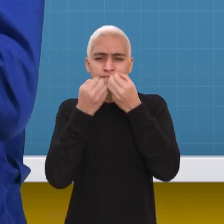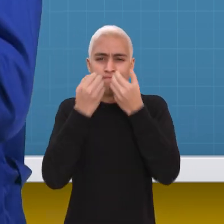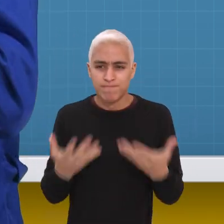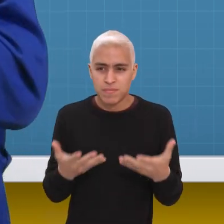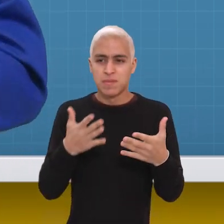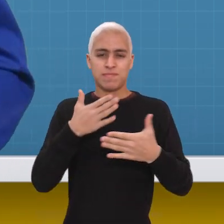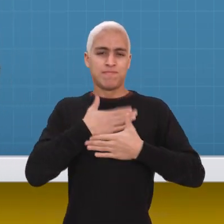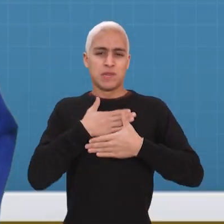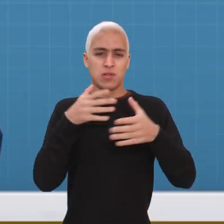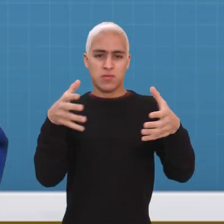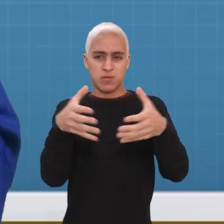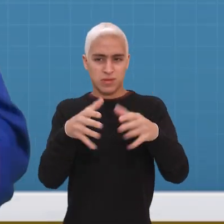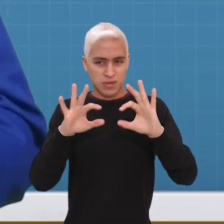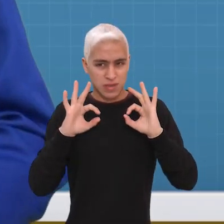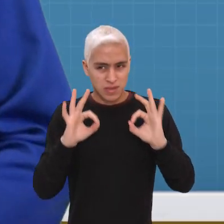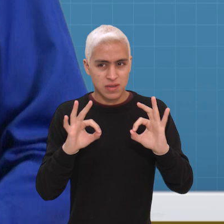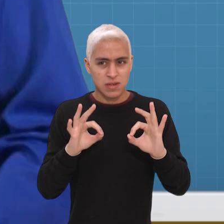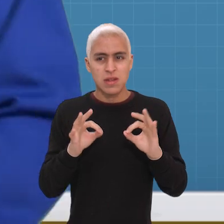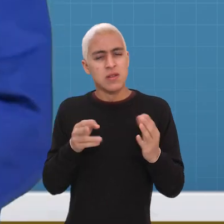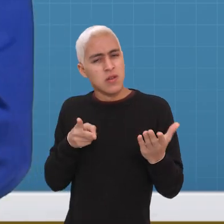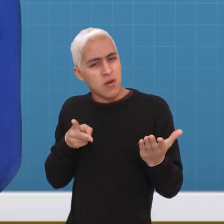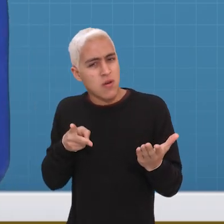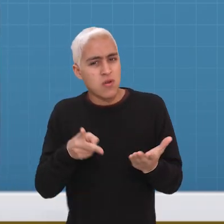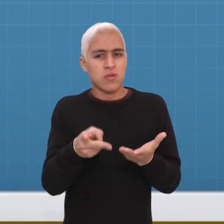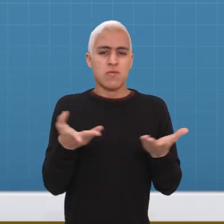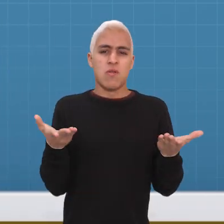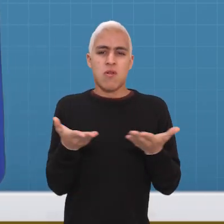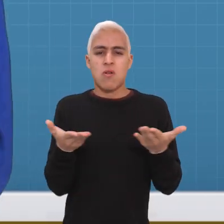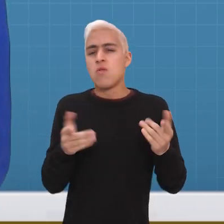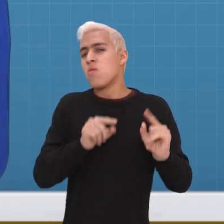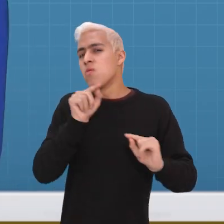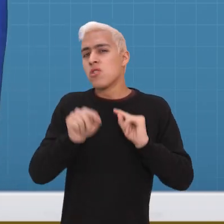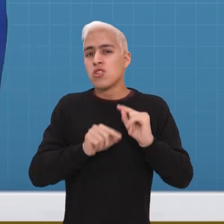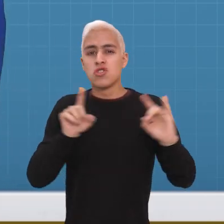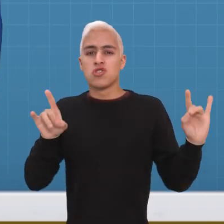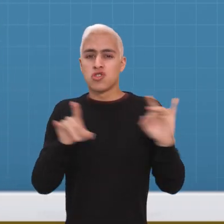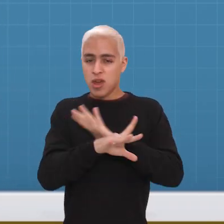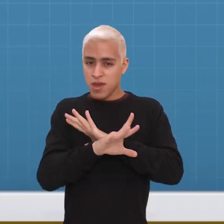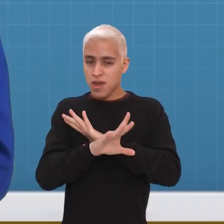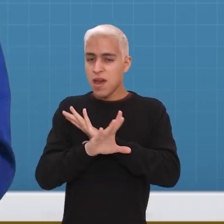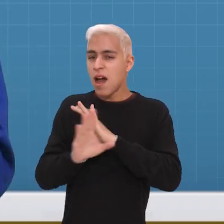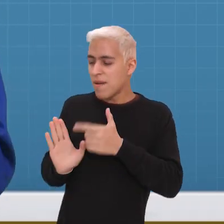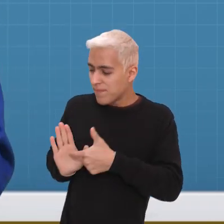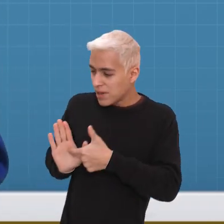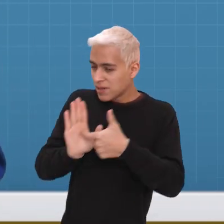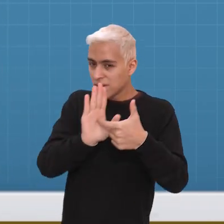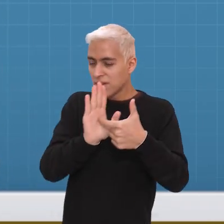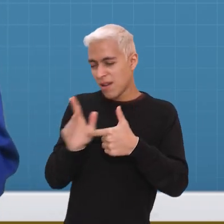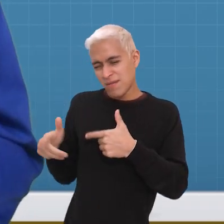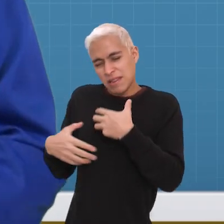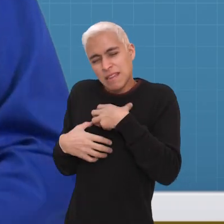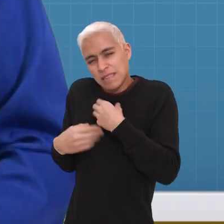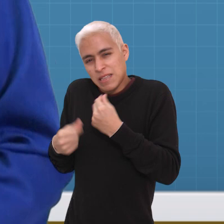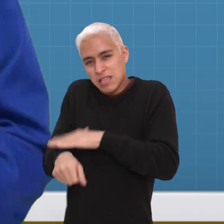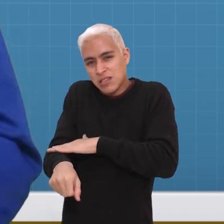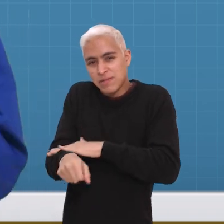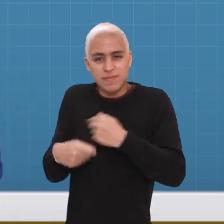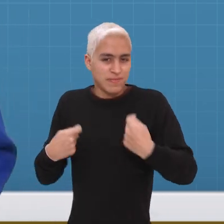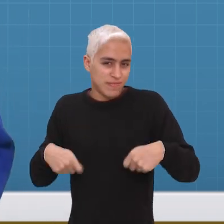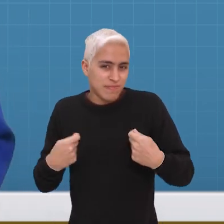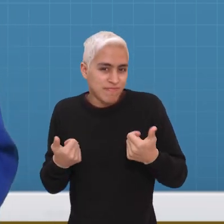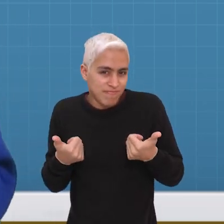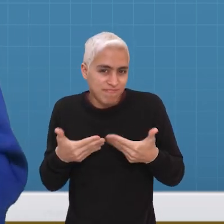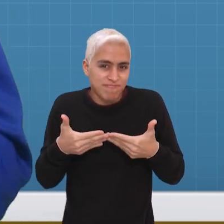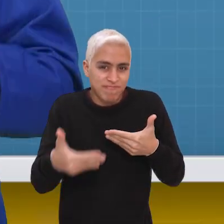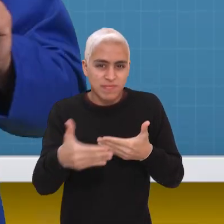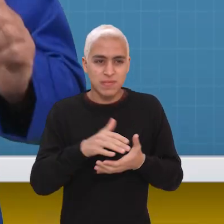é a minha turma. Bom, vamos continuar, agora que a gente já formalmente apresentou, ele é meio sentimental. Mas vamos lá, vamos